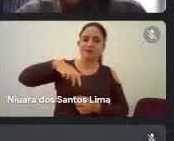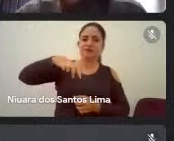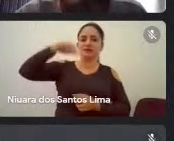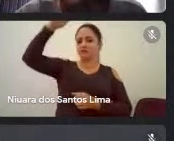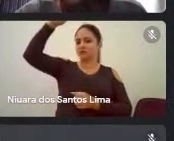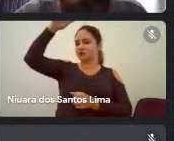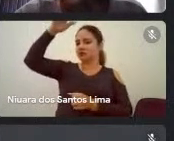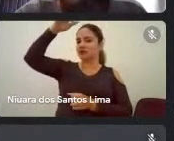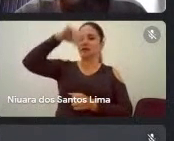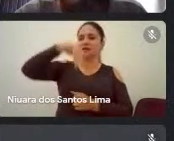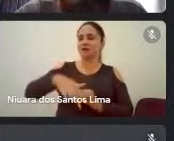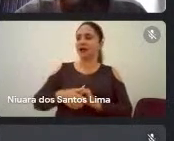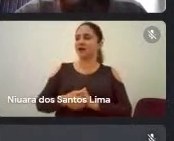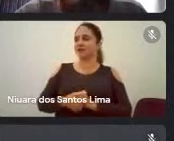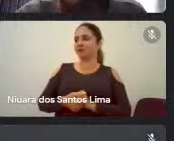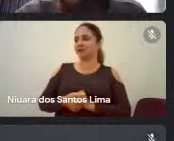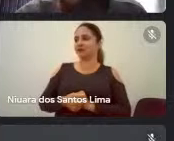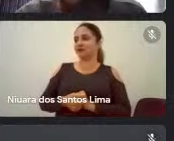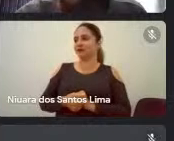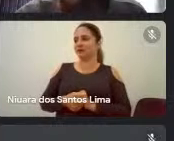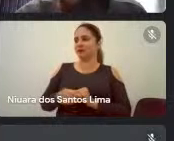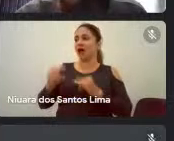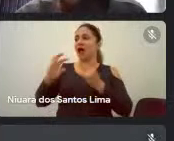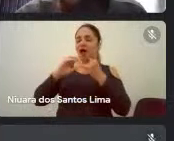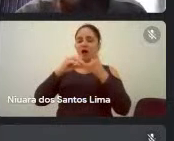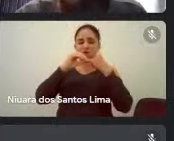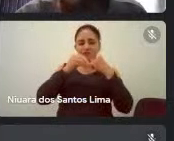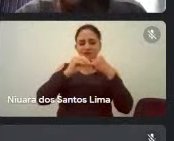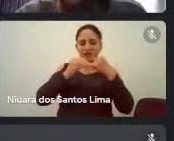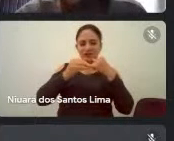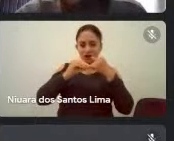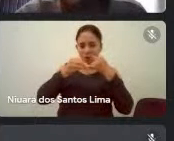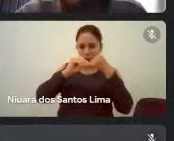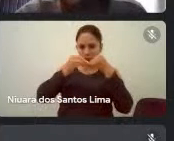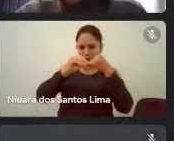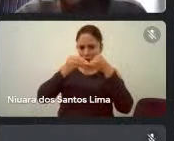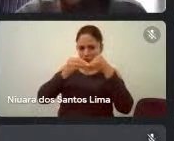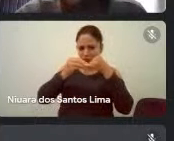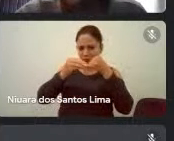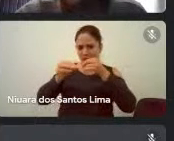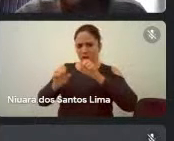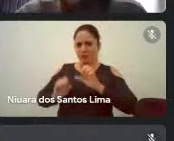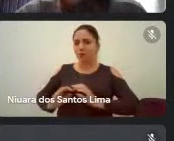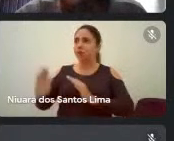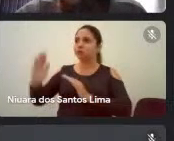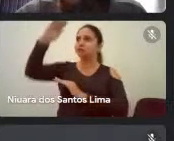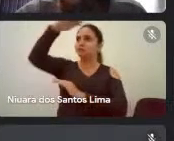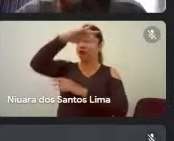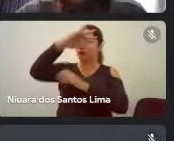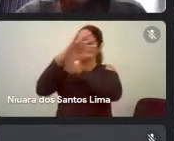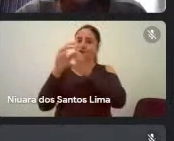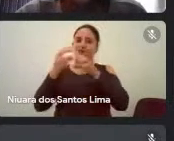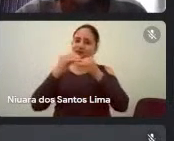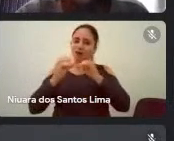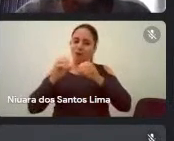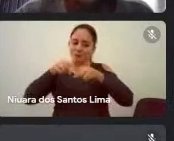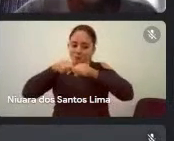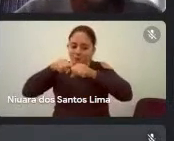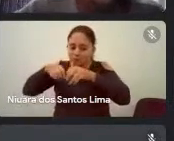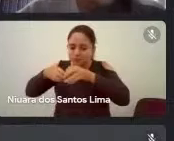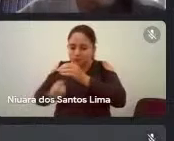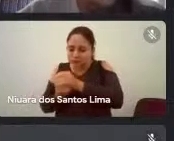não sabemos. Mas é fato que essa fórmula... está no final de todas as